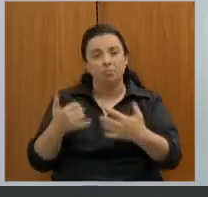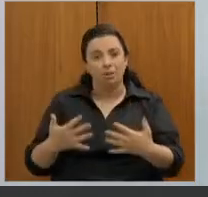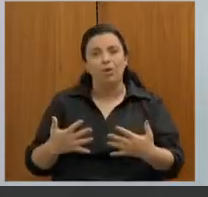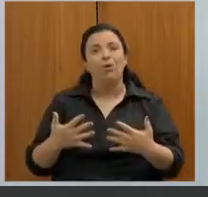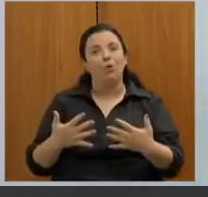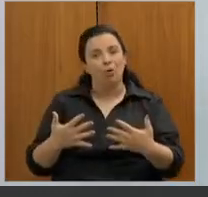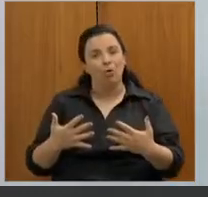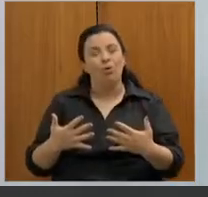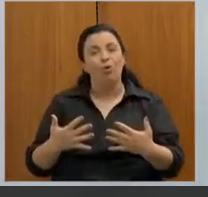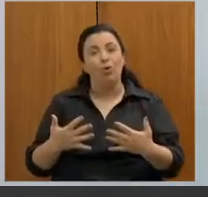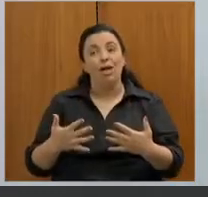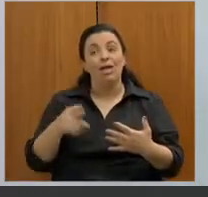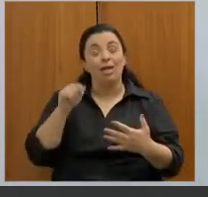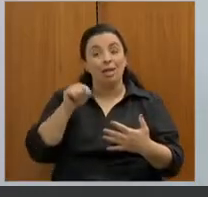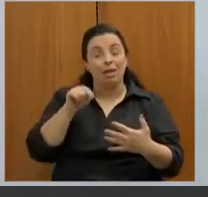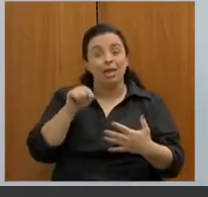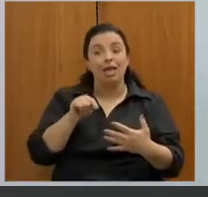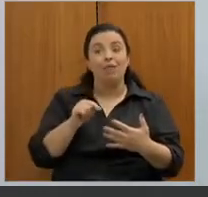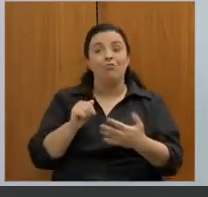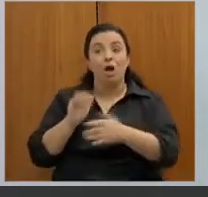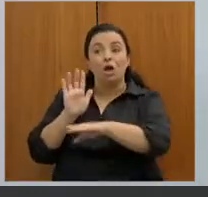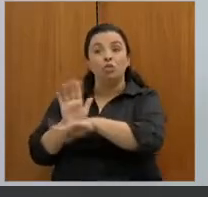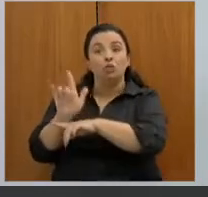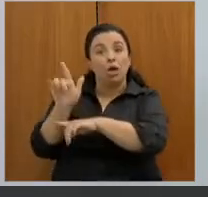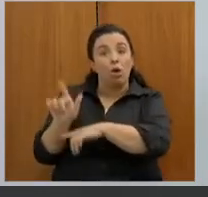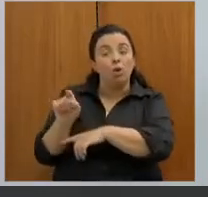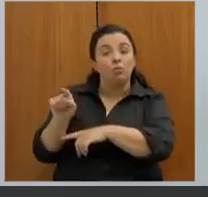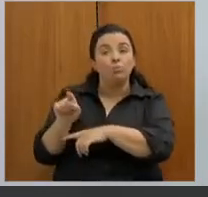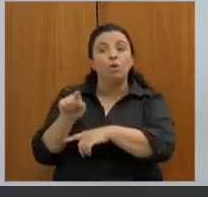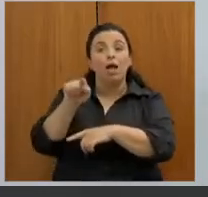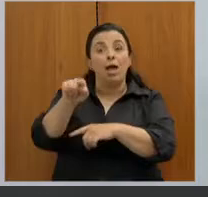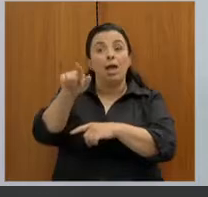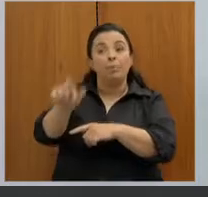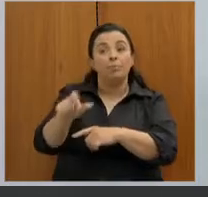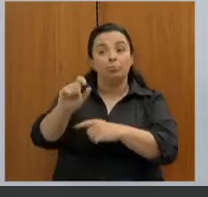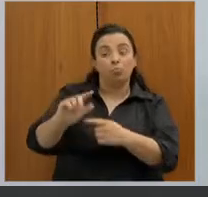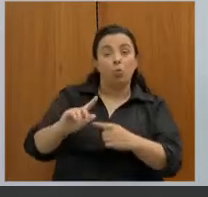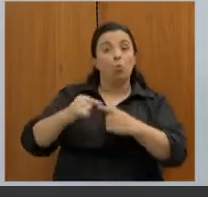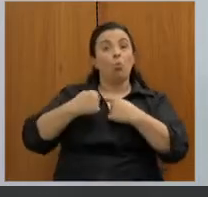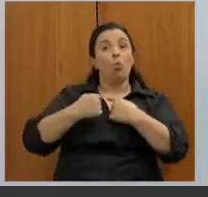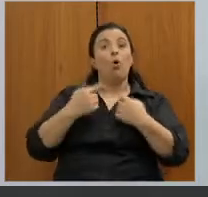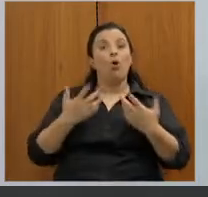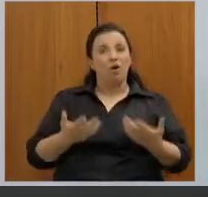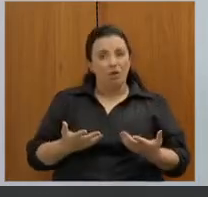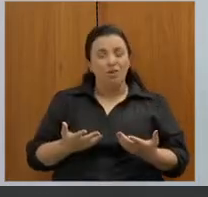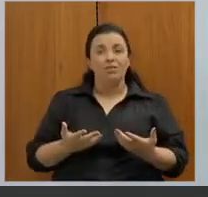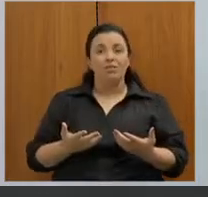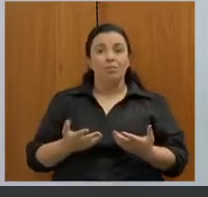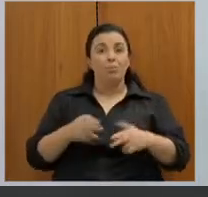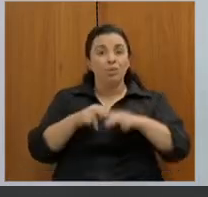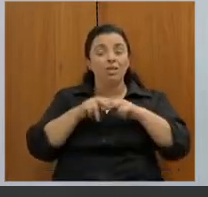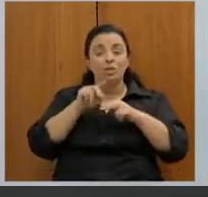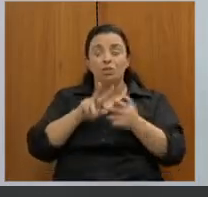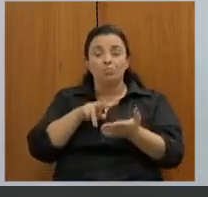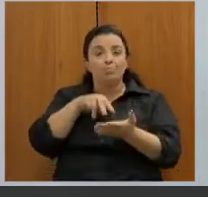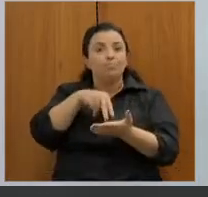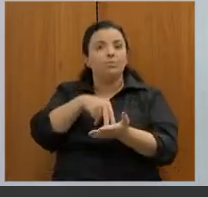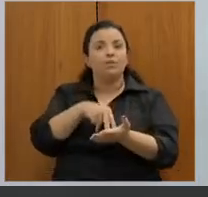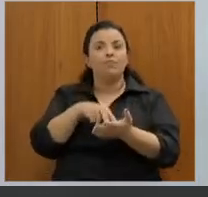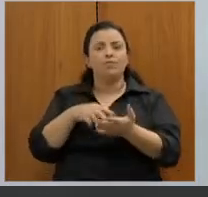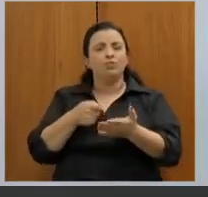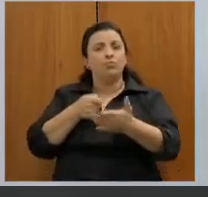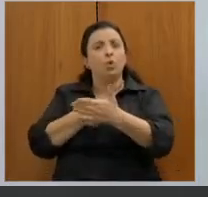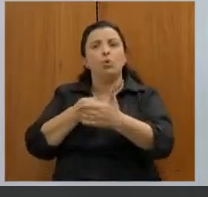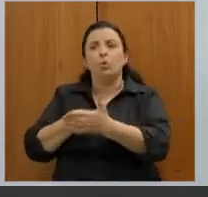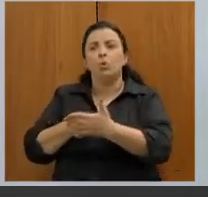um palestino e também é vítima por ser uma pessoa que está no front né de luta